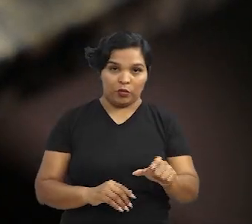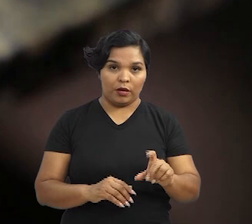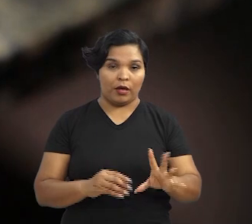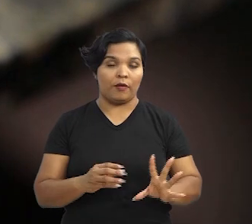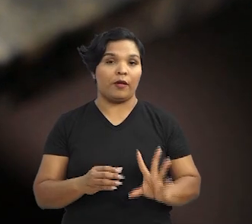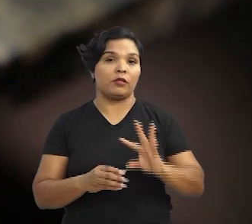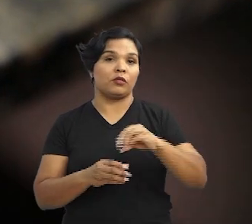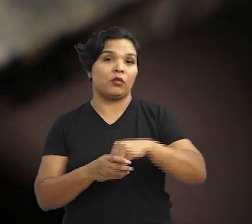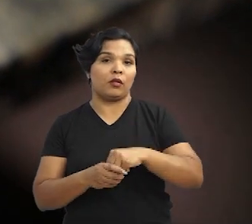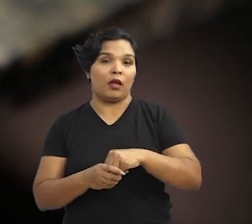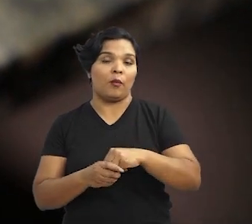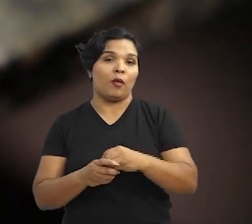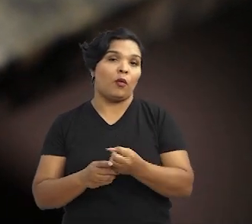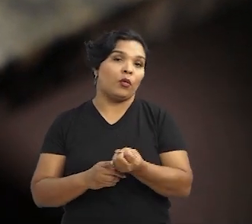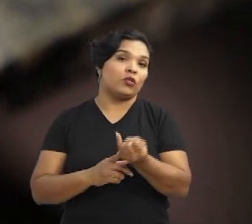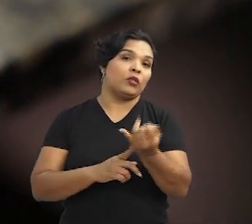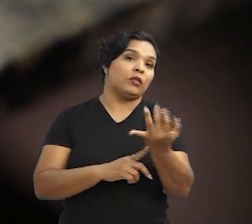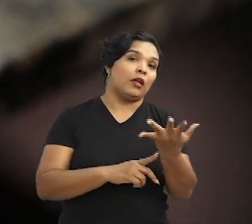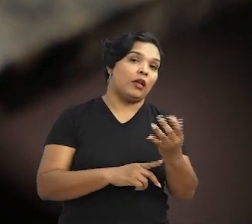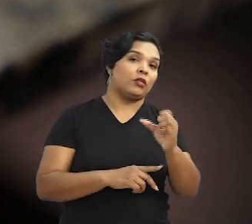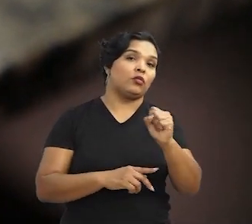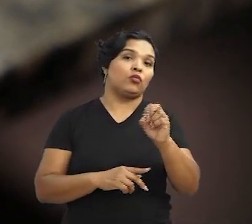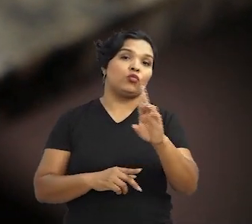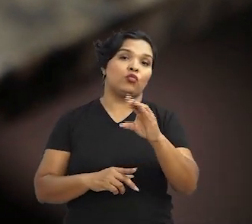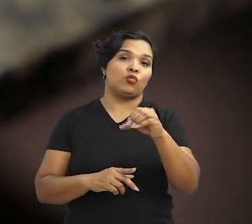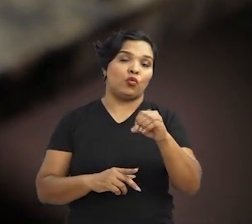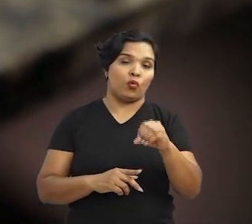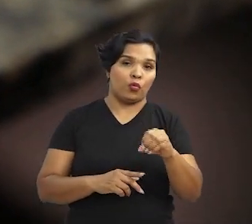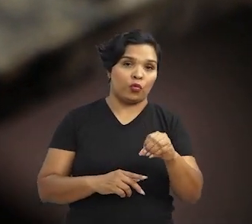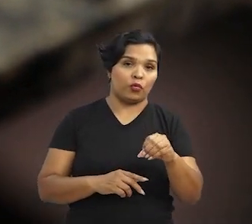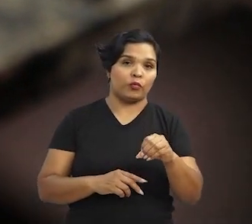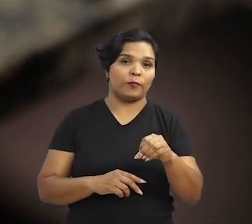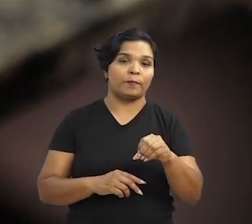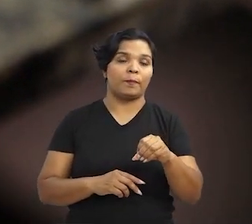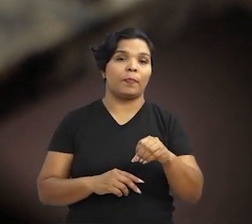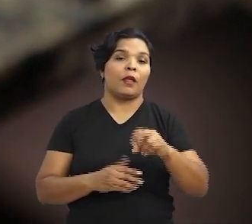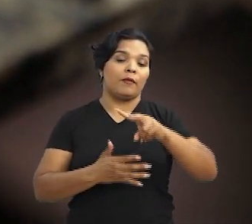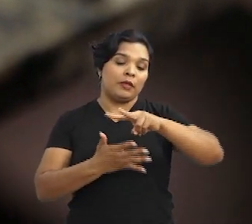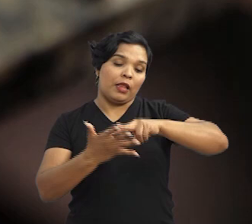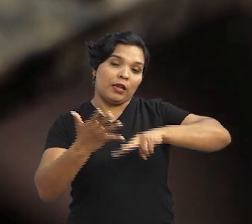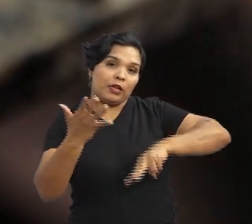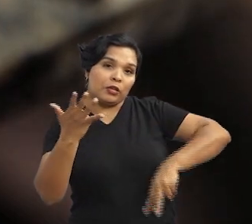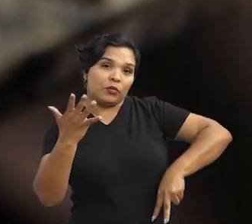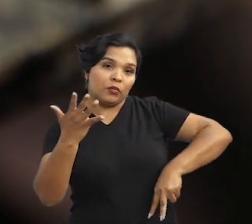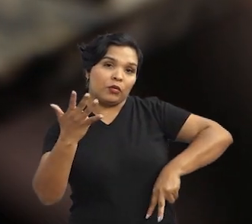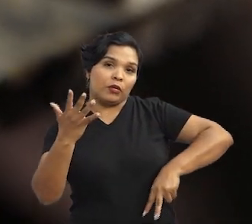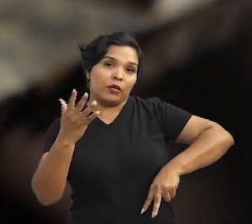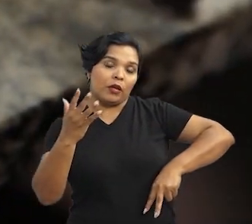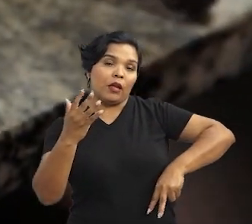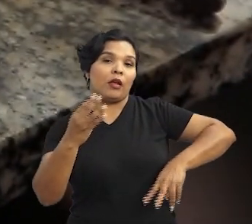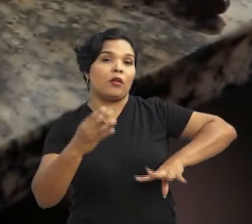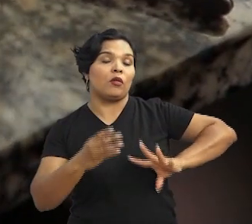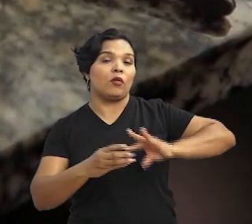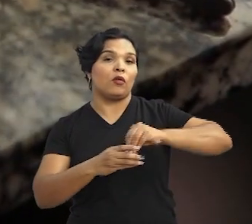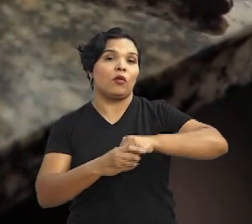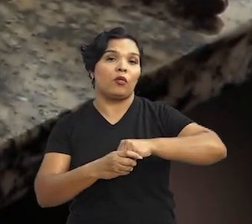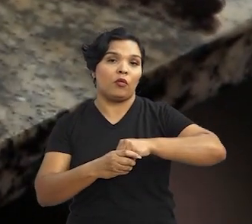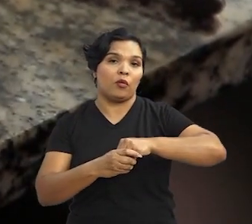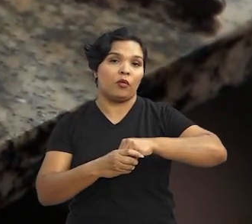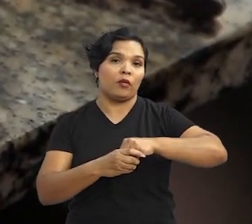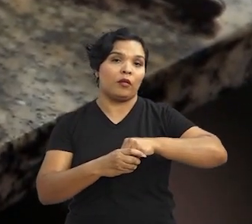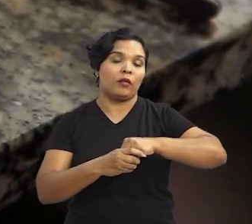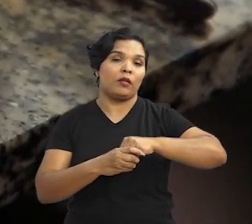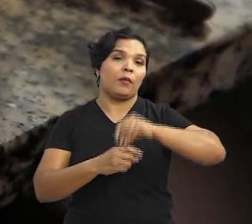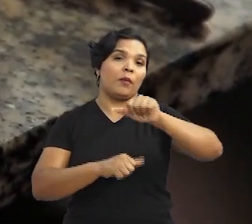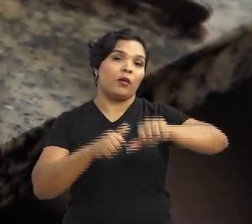eu vou adicionar uma certa quantidade desse soro no eletrodo para que possa ser feita a leitura. Eu vou adicionar o soro